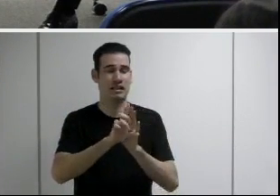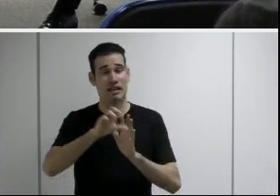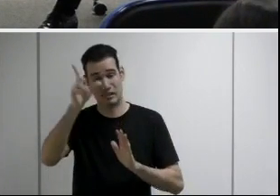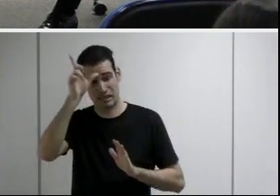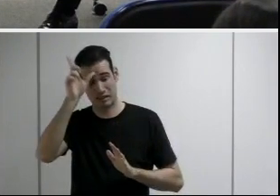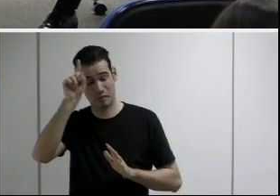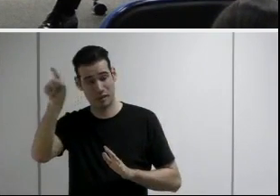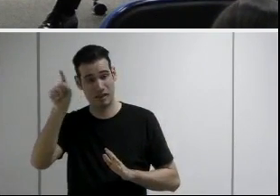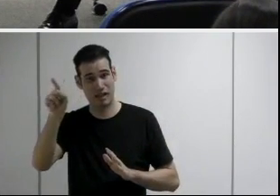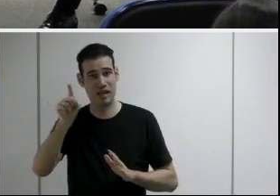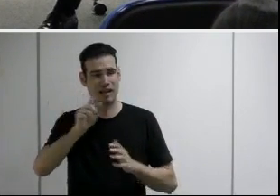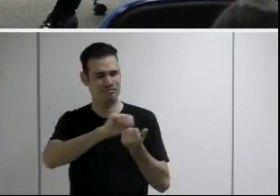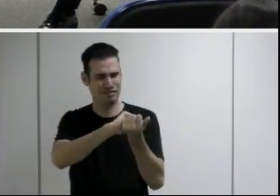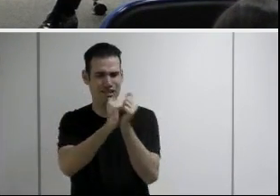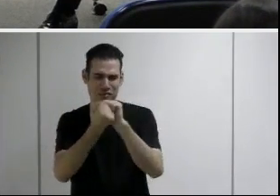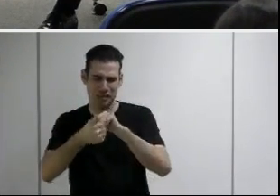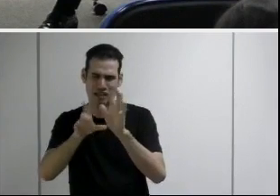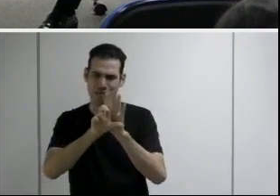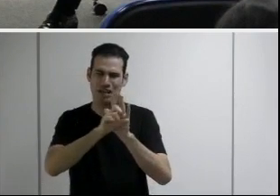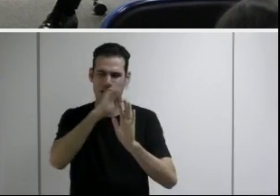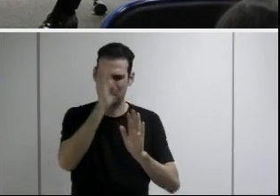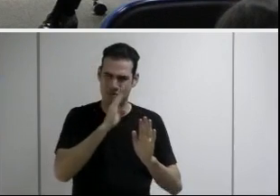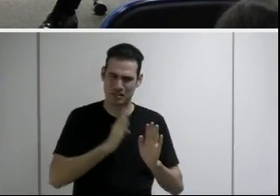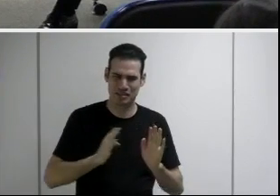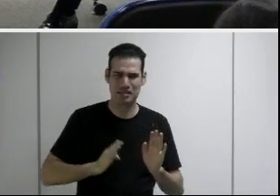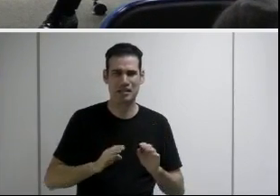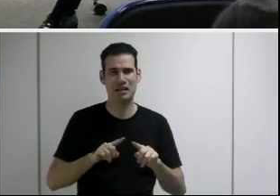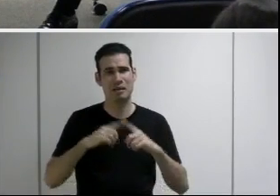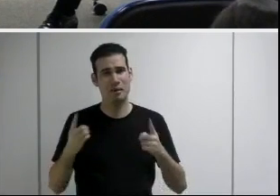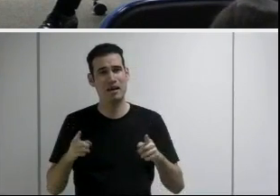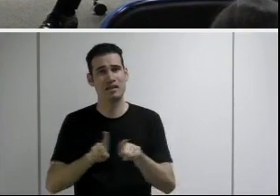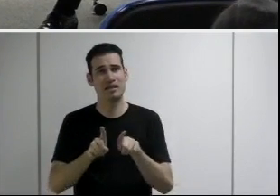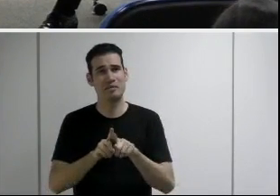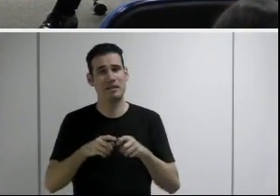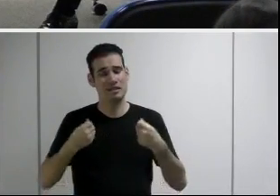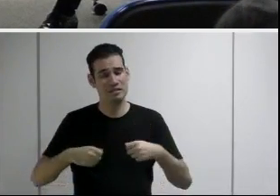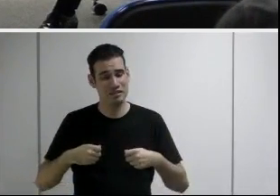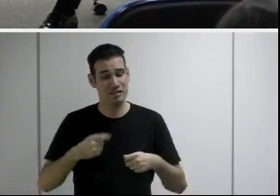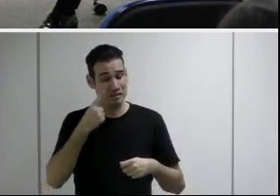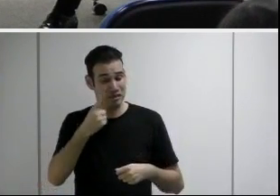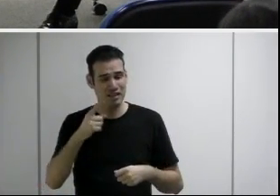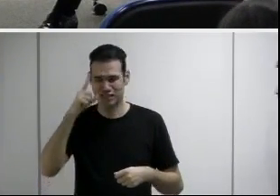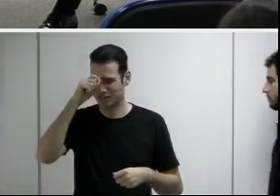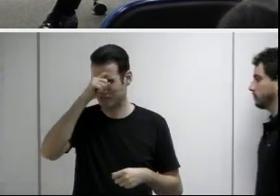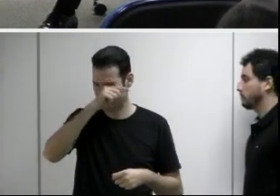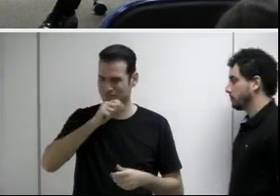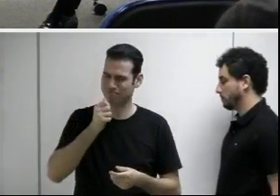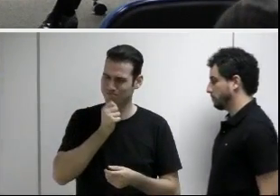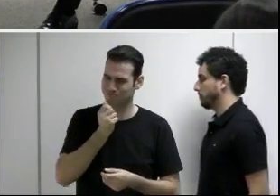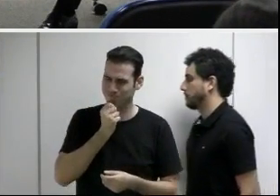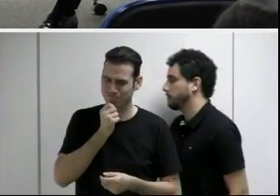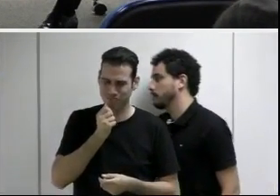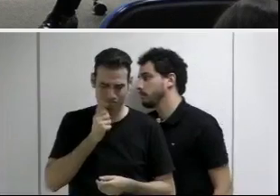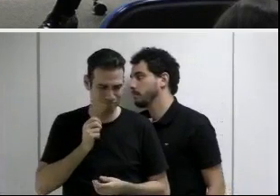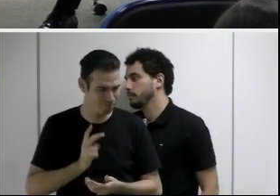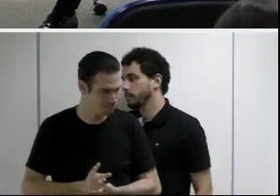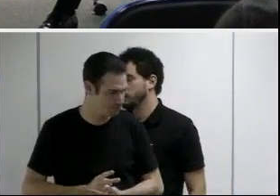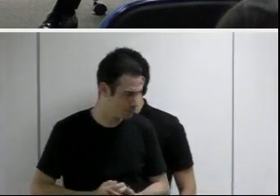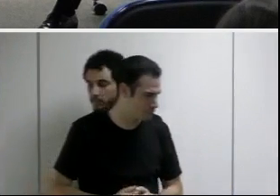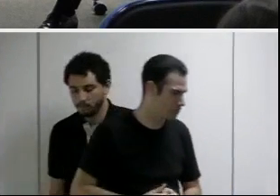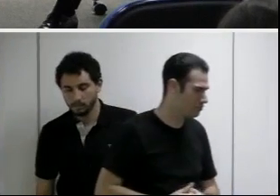de flexibilidade para esses conceitos, mas ainda assim a gente tem uma dificuldade e talvez faça com